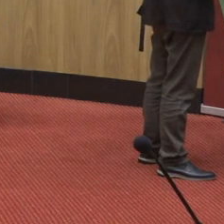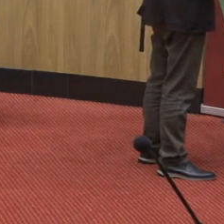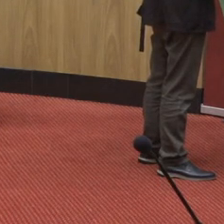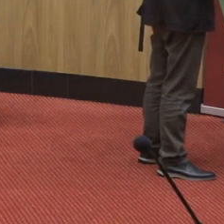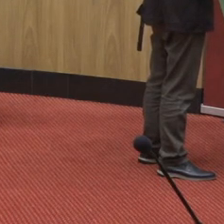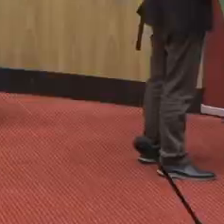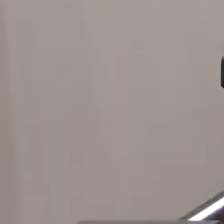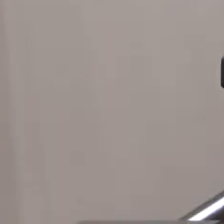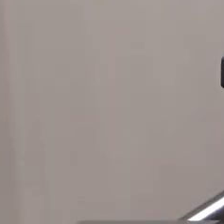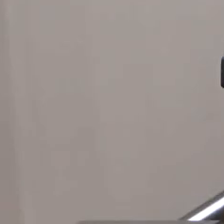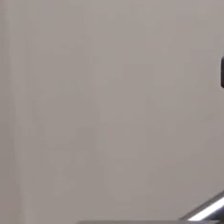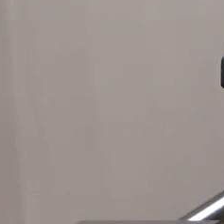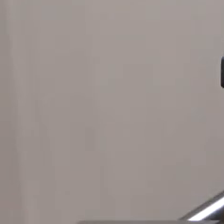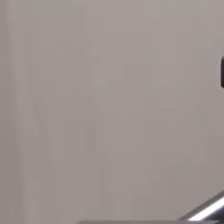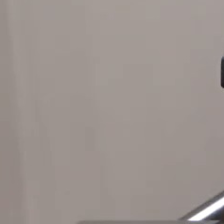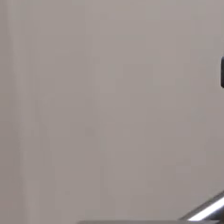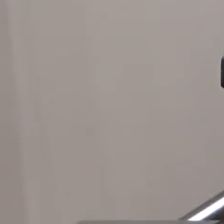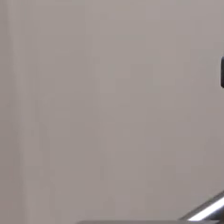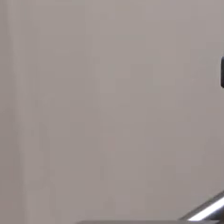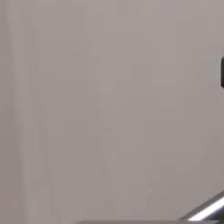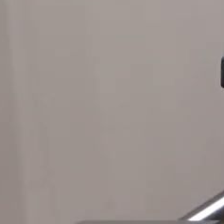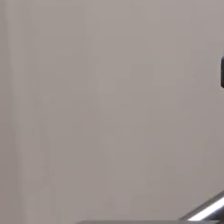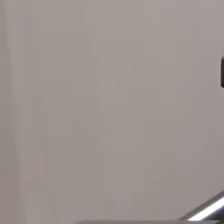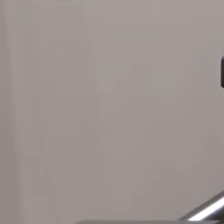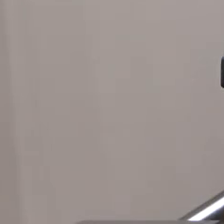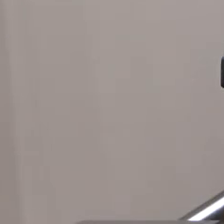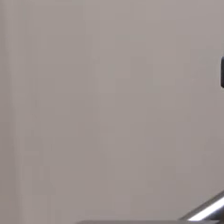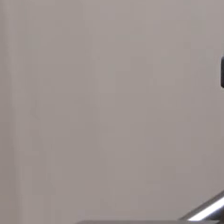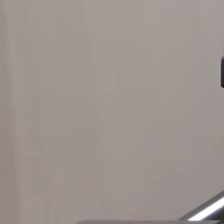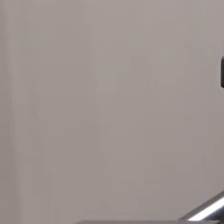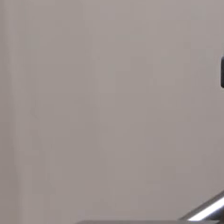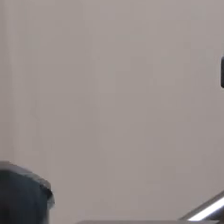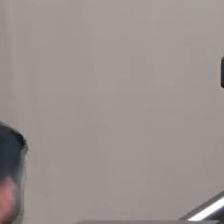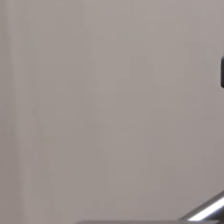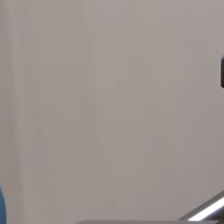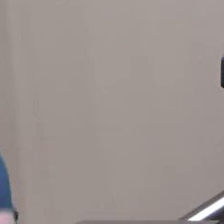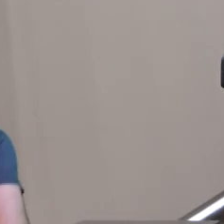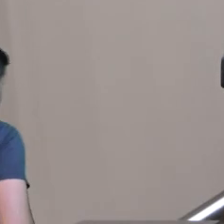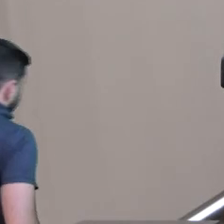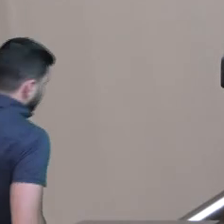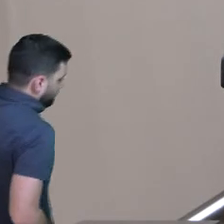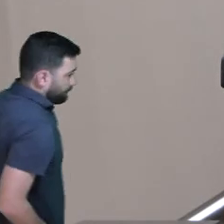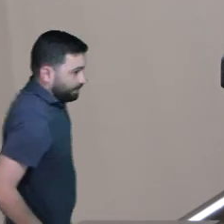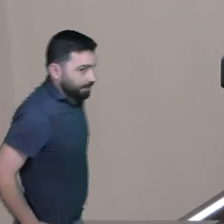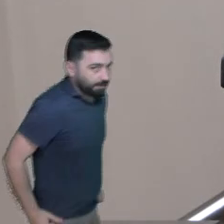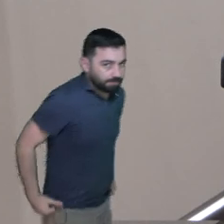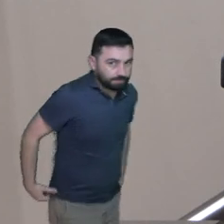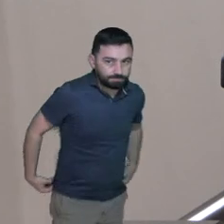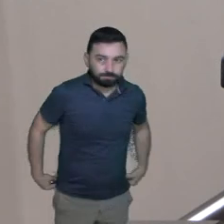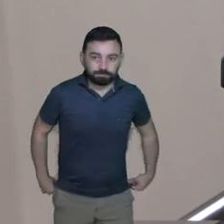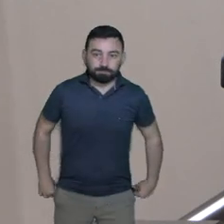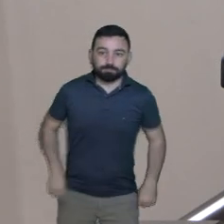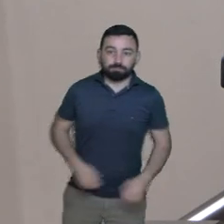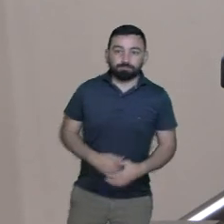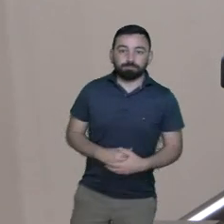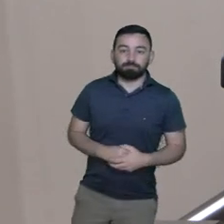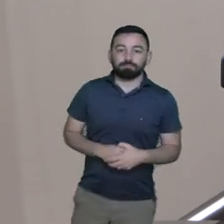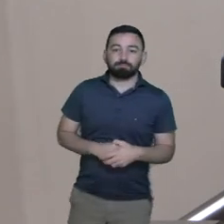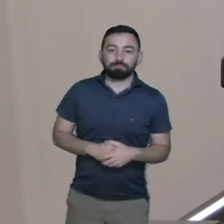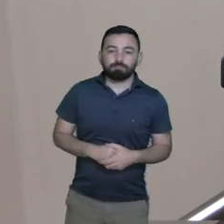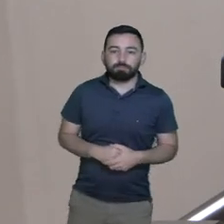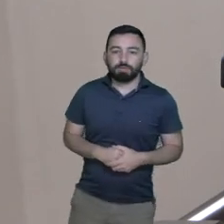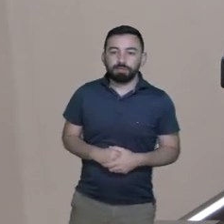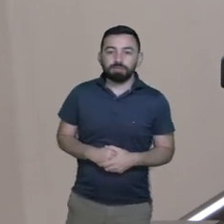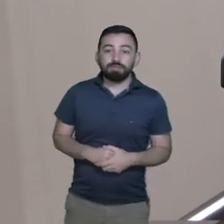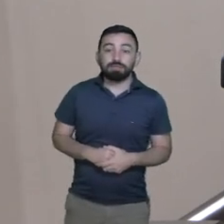senhoras e senhores uma boa tarde sejam novamente bem-vindas bem-vindos a este